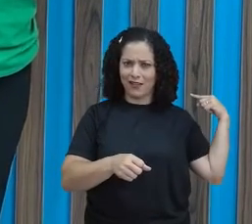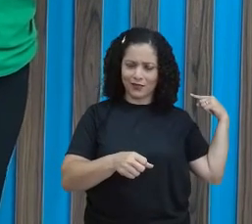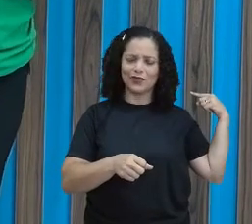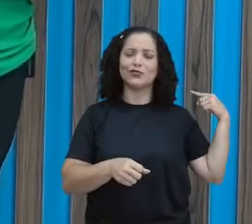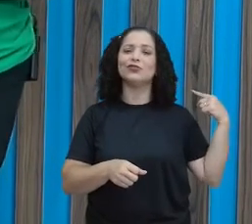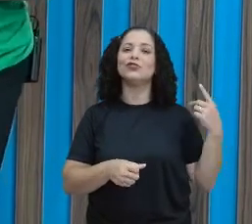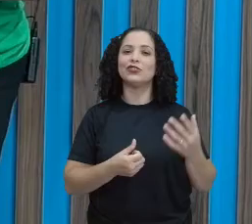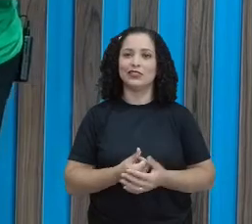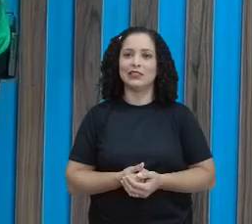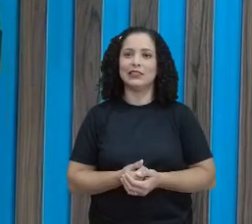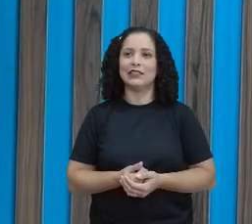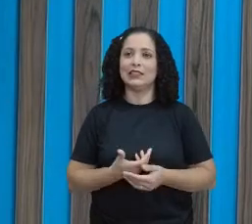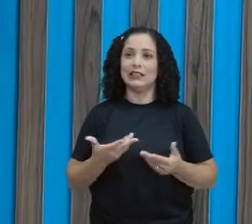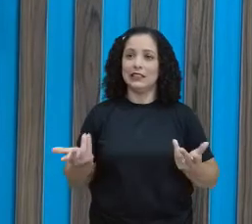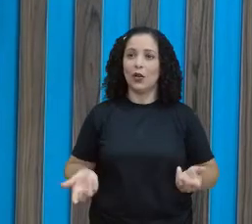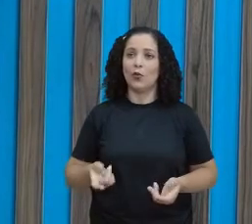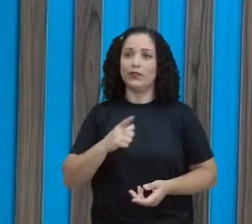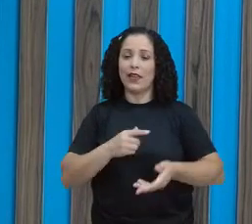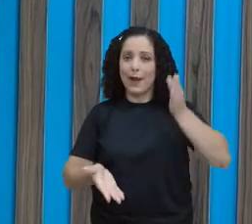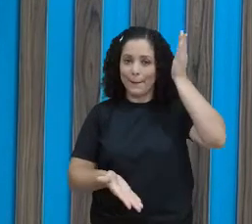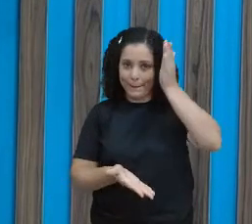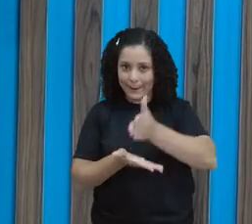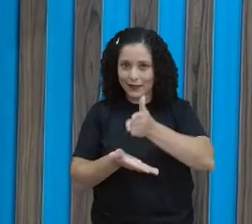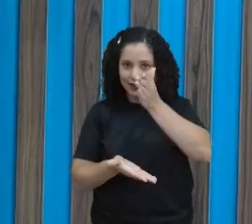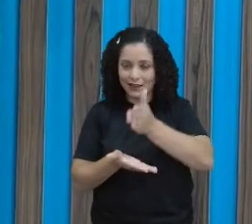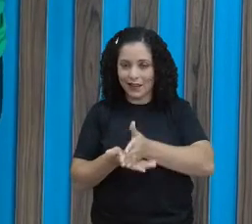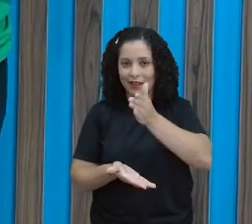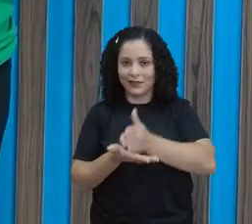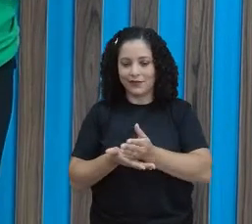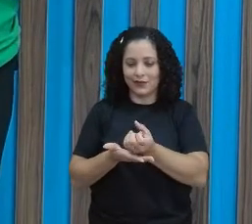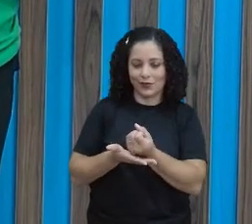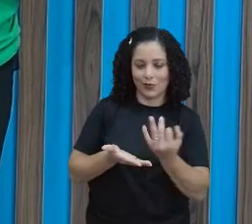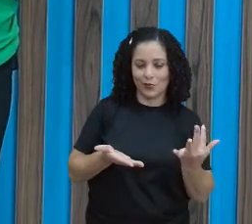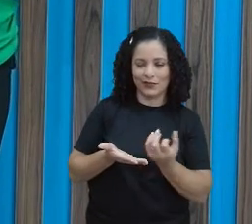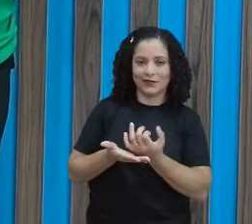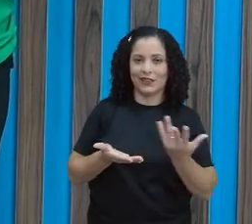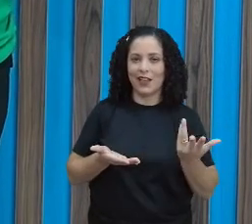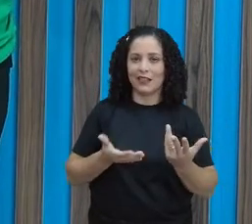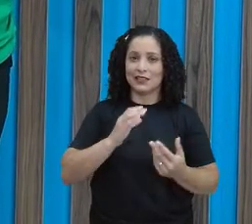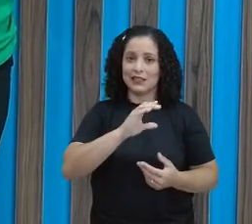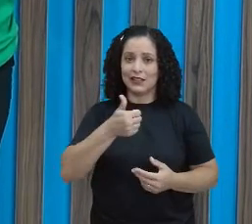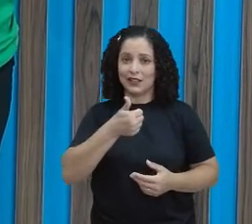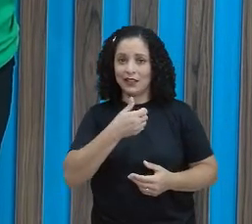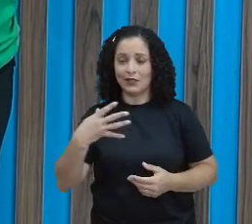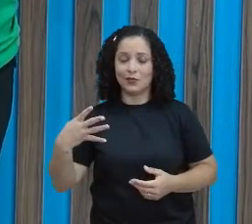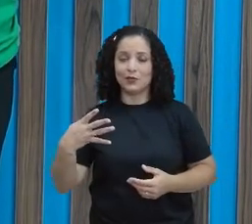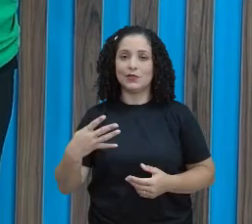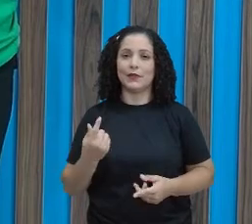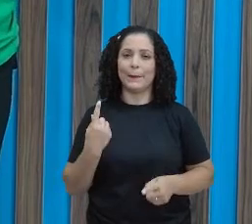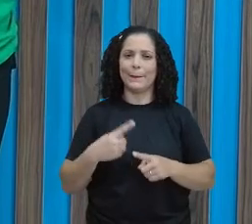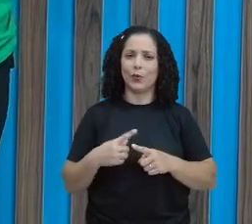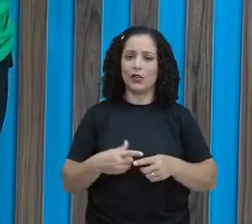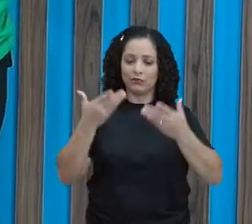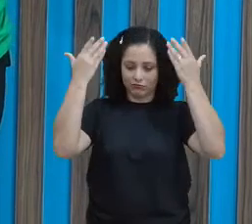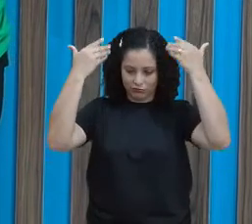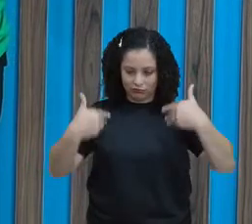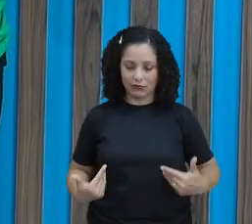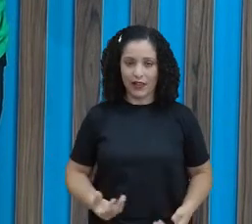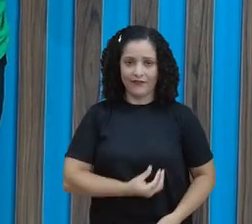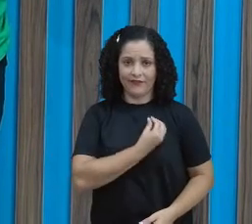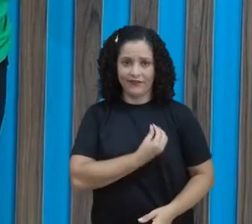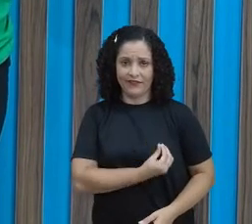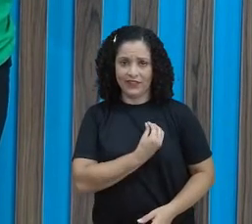do carbono 14, ele vai ter a metade do conteúdo de carbono 14. Por quê? Enquanto a gente está vivo,